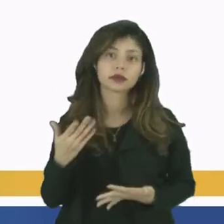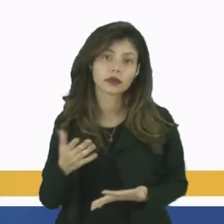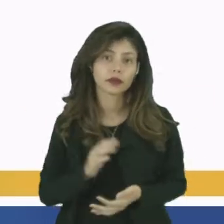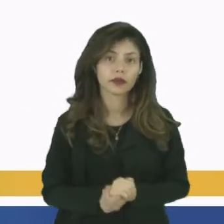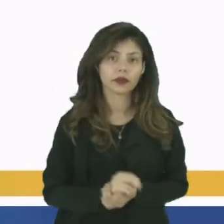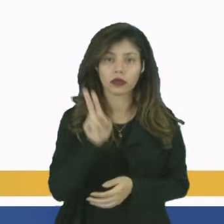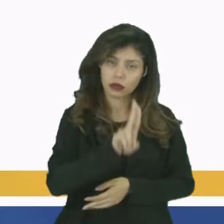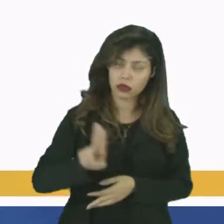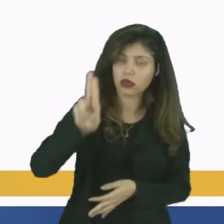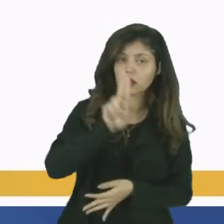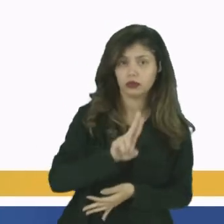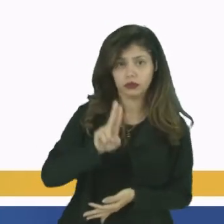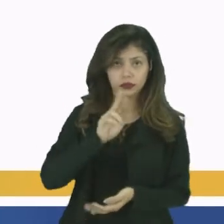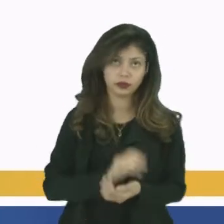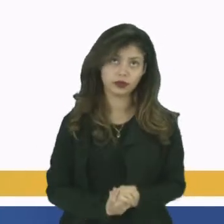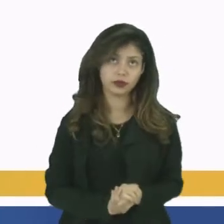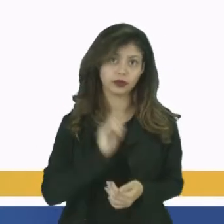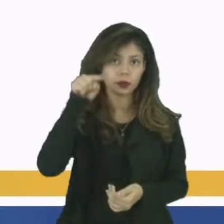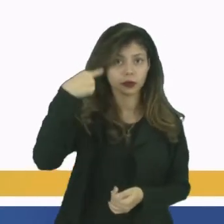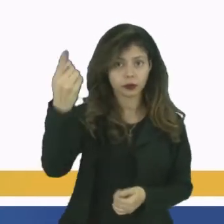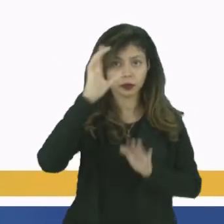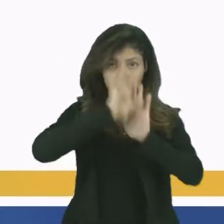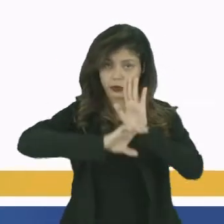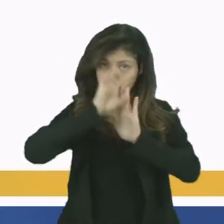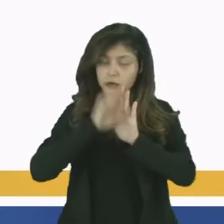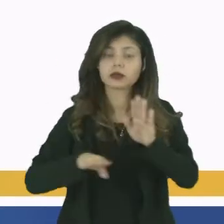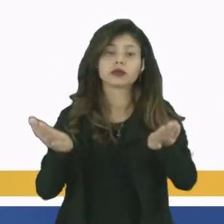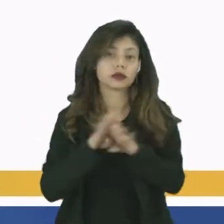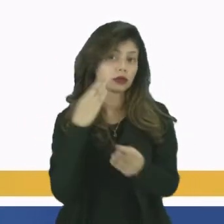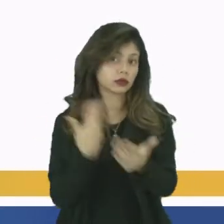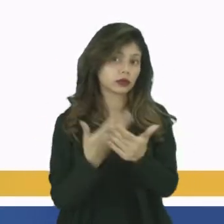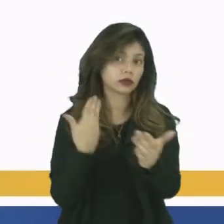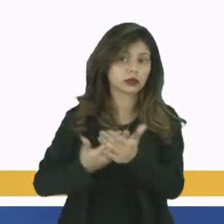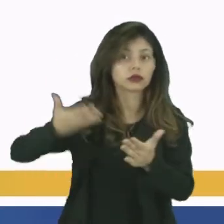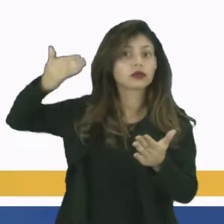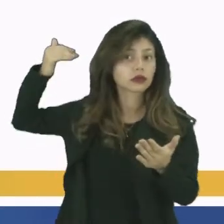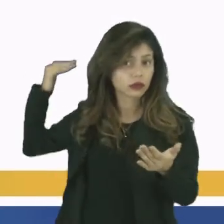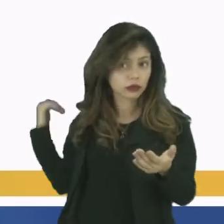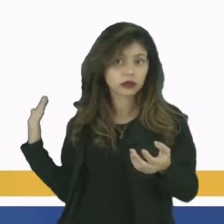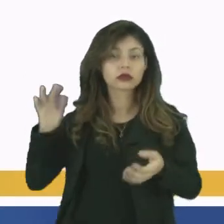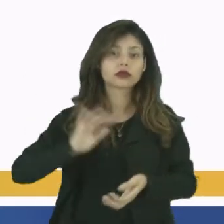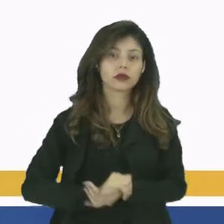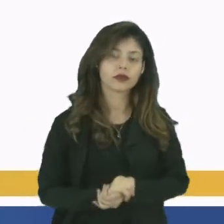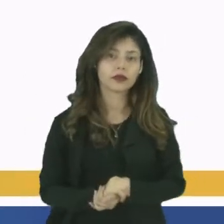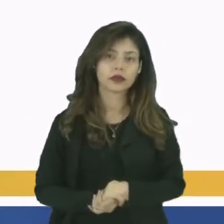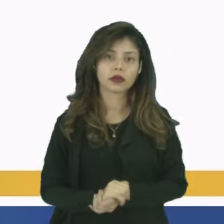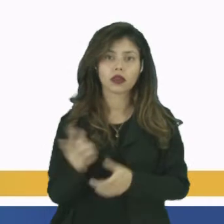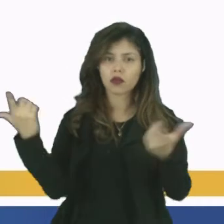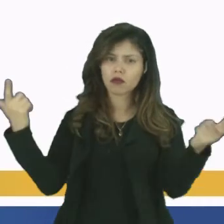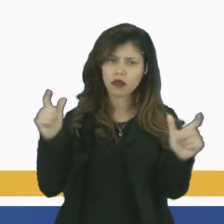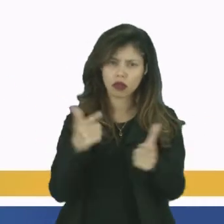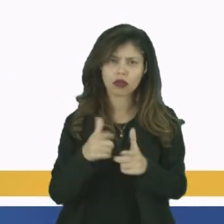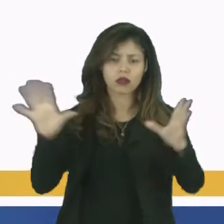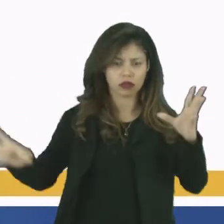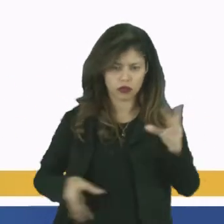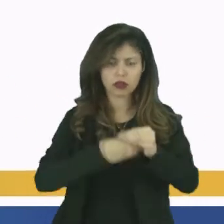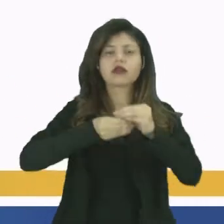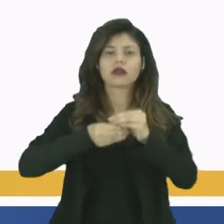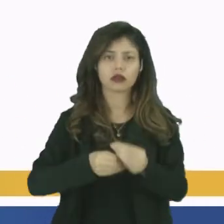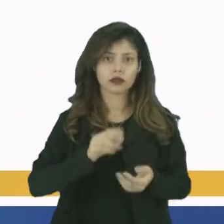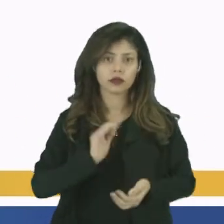nós utilizaremos aqueles conceitos que vocês estudaram na aula anterior sobre o menor